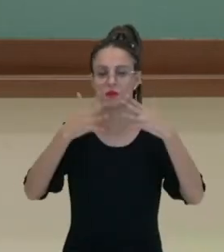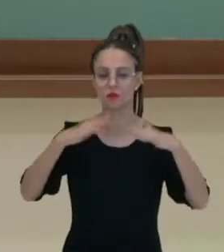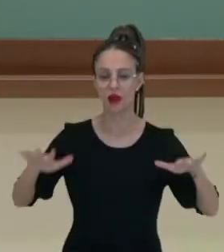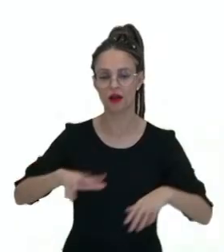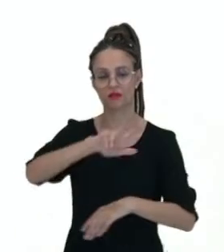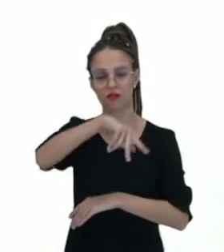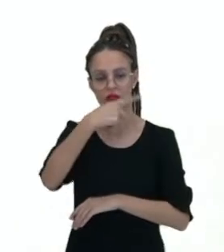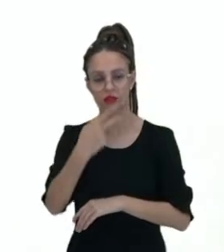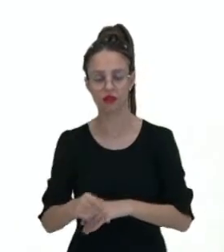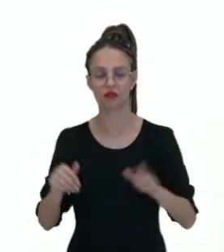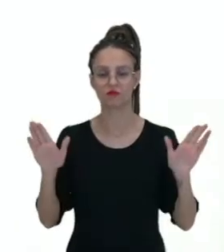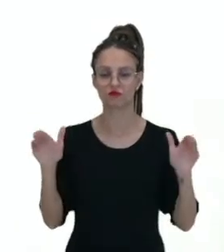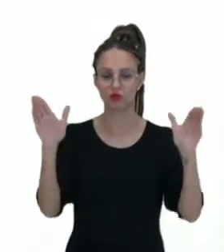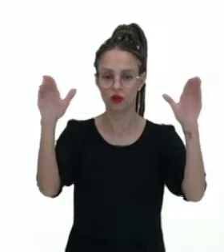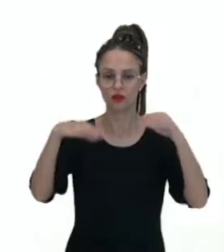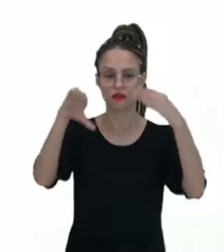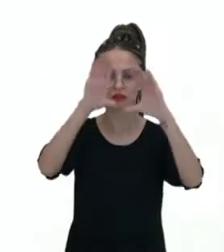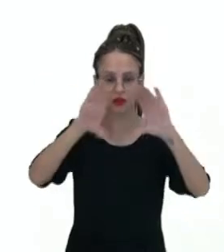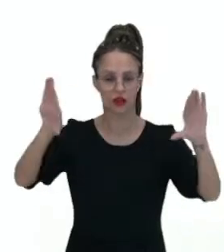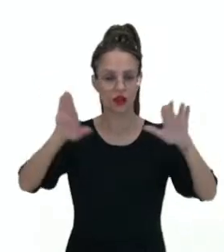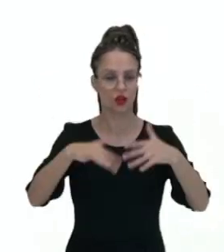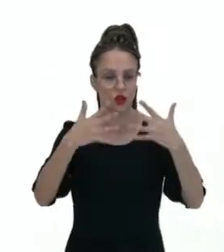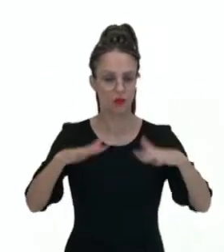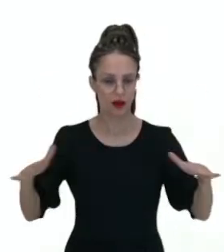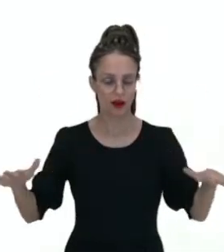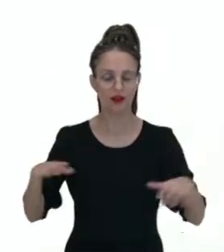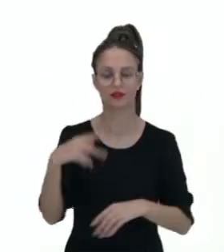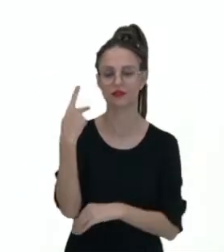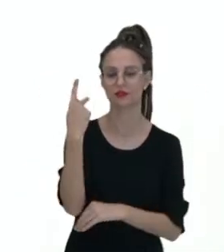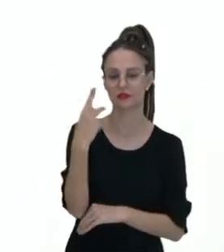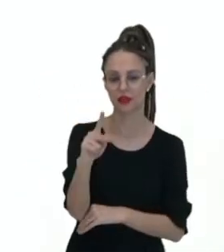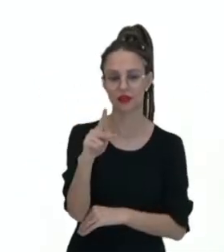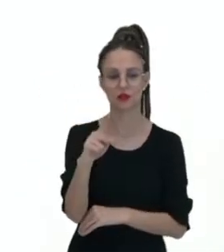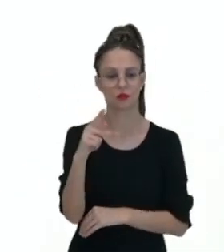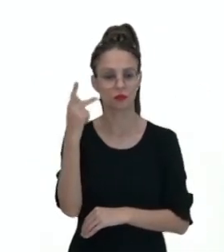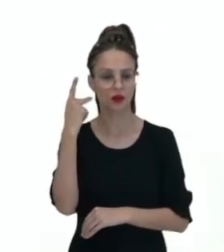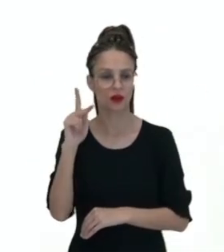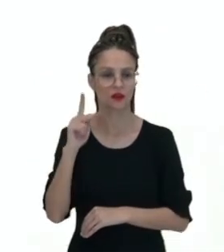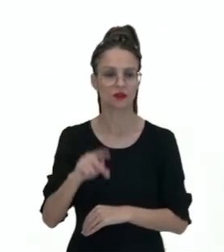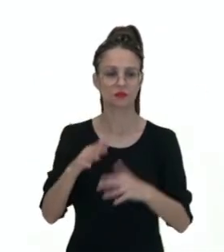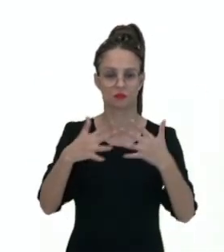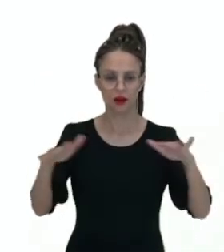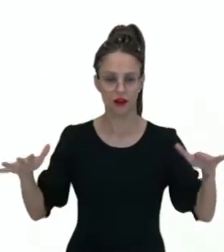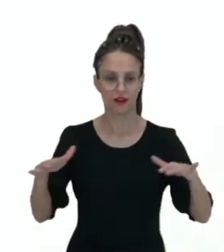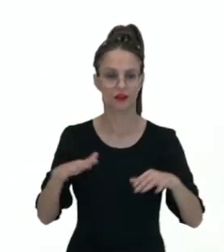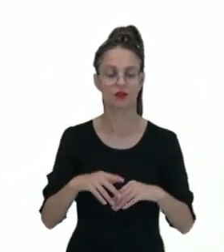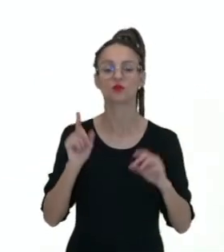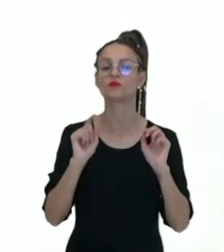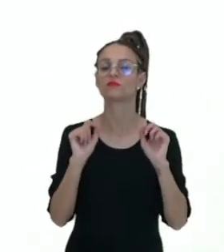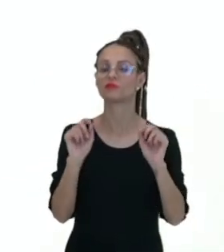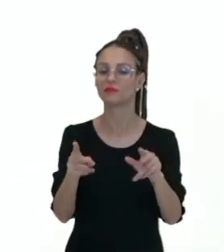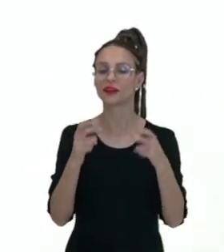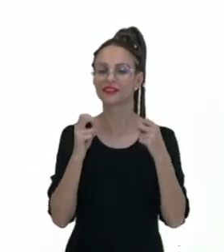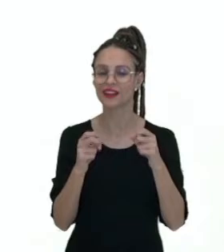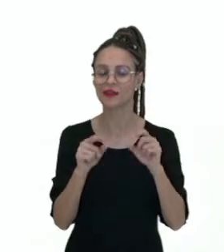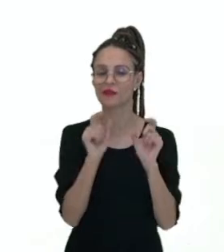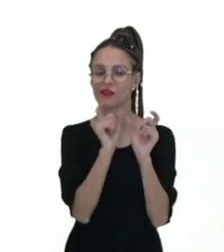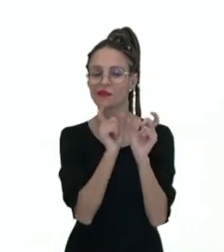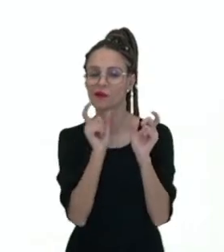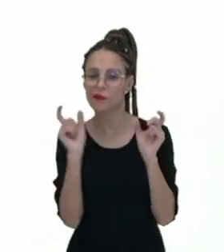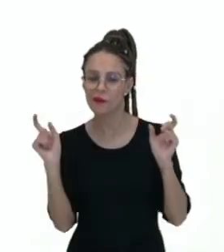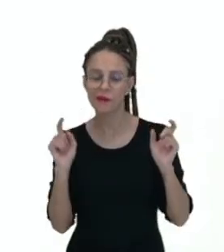pendeu, voar, céu, mar, deu em par ao céu, ao mar. Ó, o que eu noto com isso? Toda